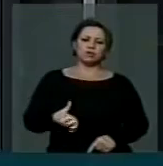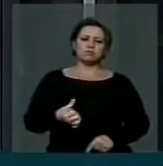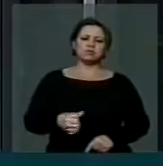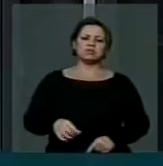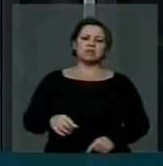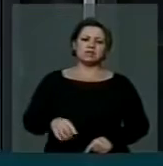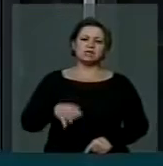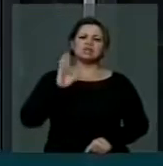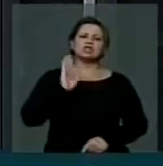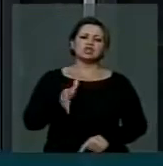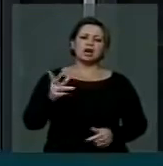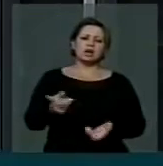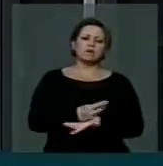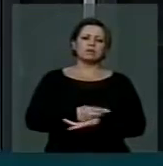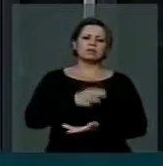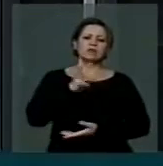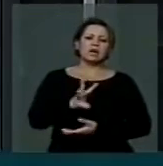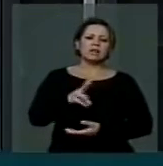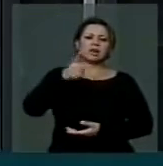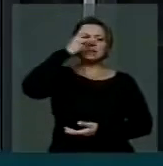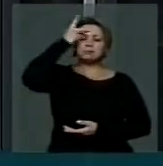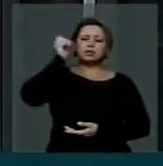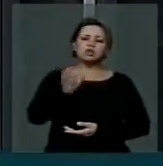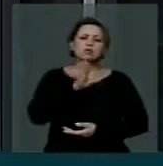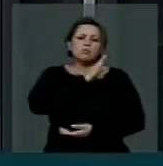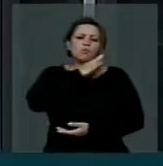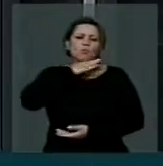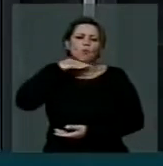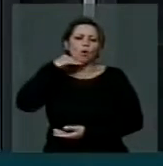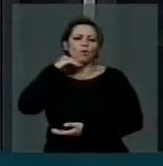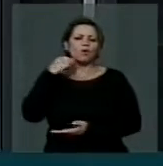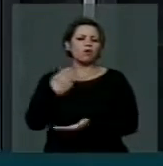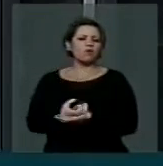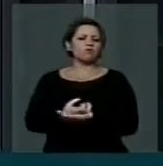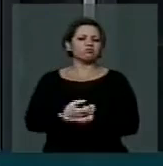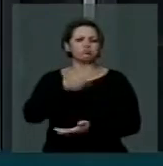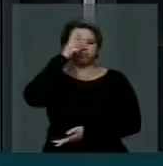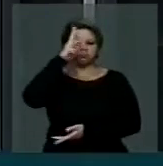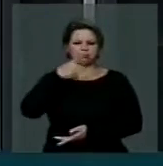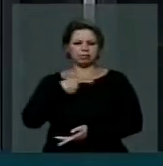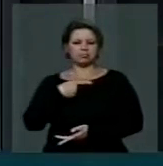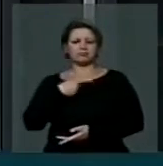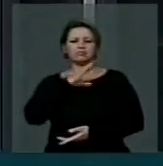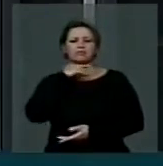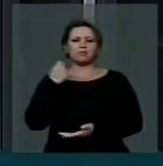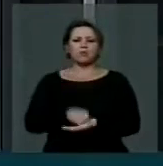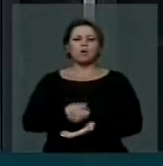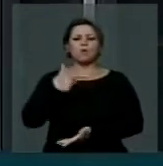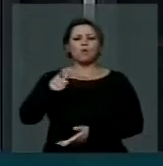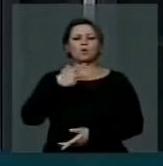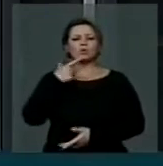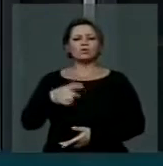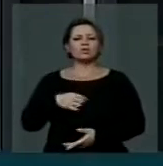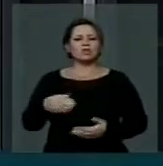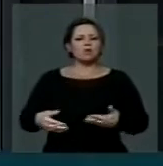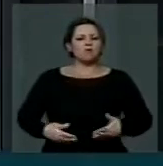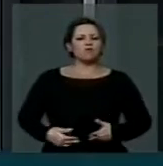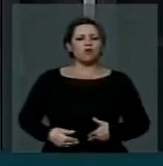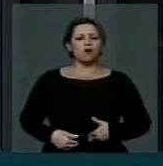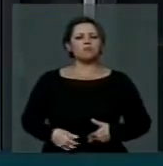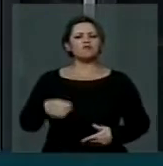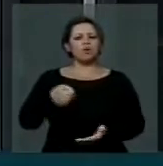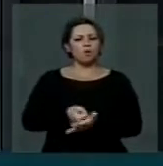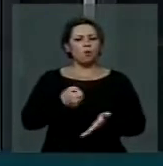prisioneiros suicidaram, enquanto outros que faziam greve de fome foram alimentados à força. Senhor